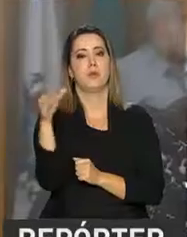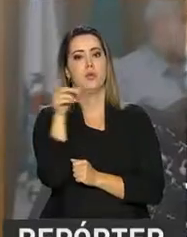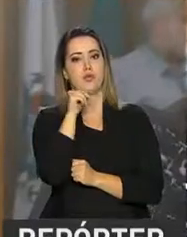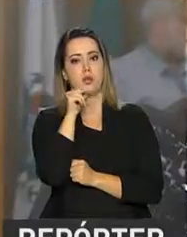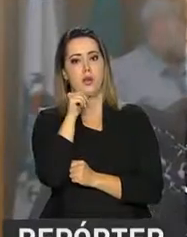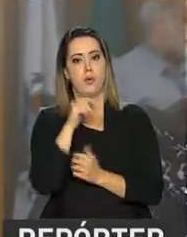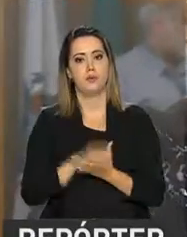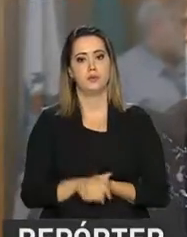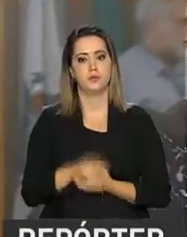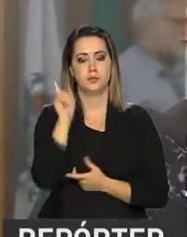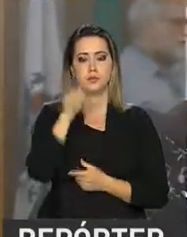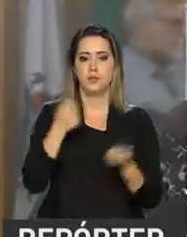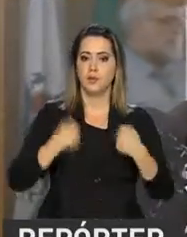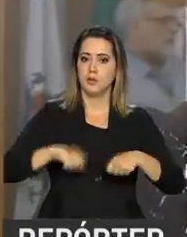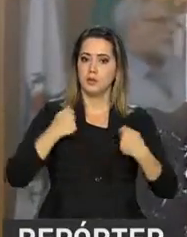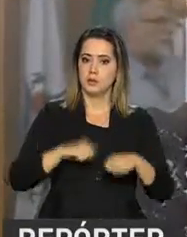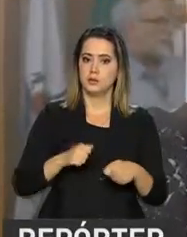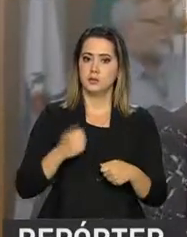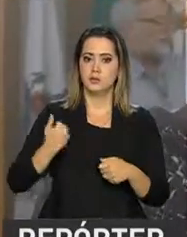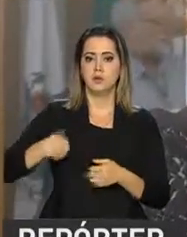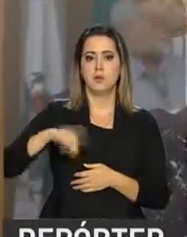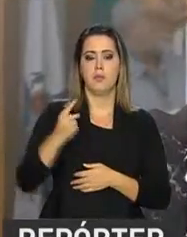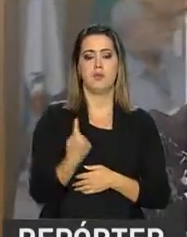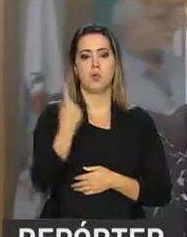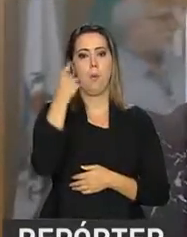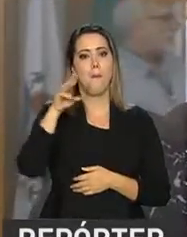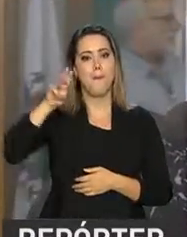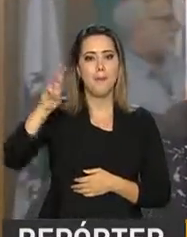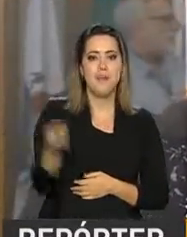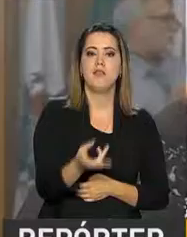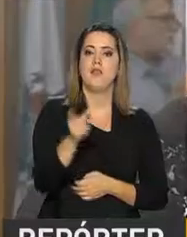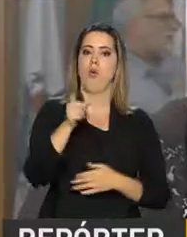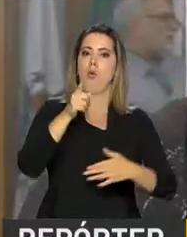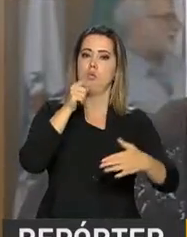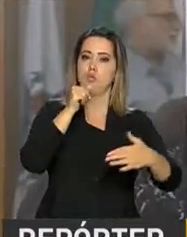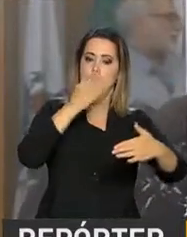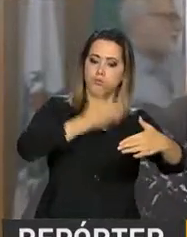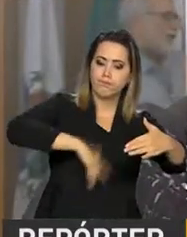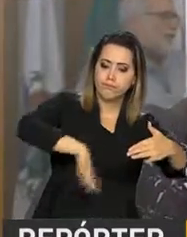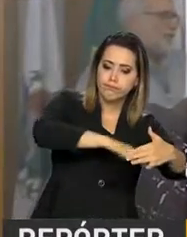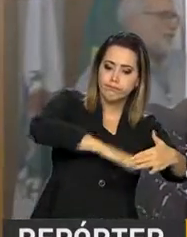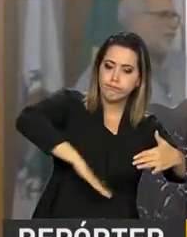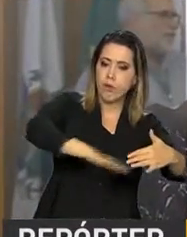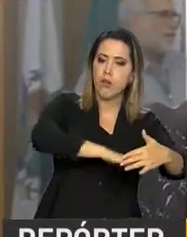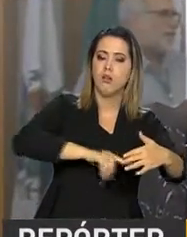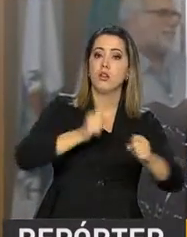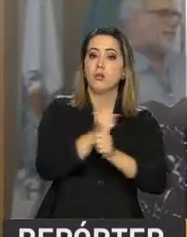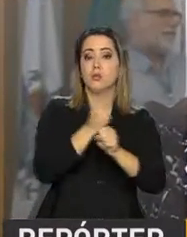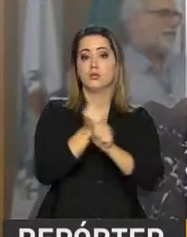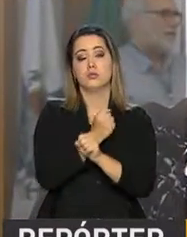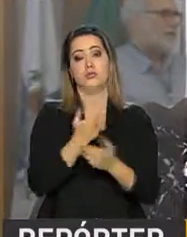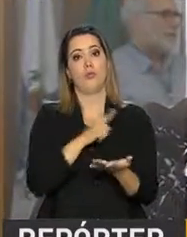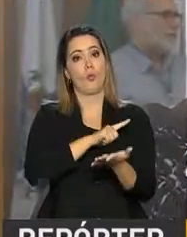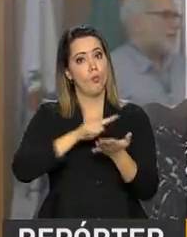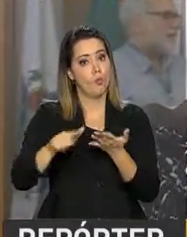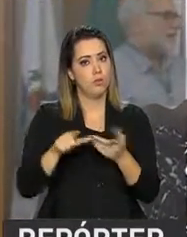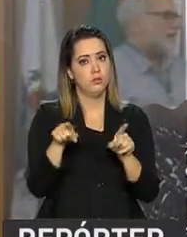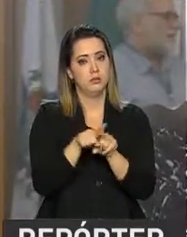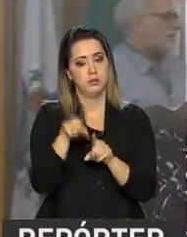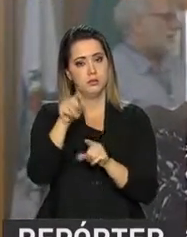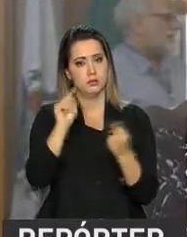água serão necessárias é mais um milhão de cisternas é de água de produção nuno semead então temos uma